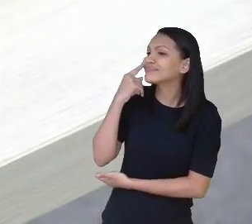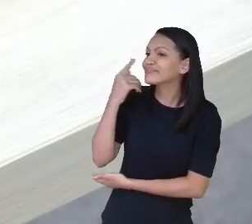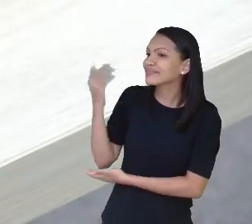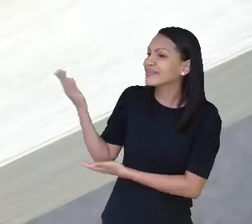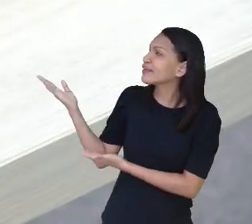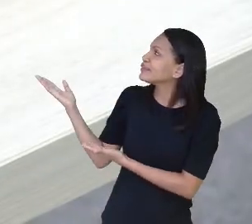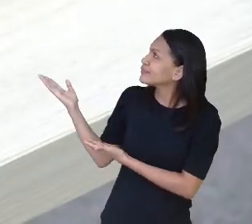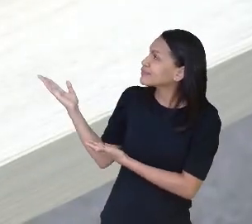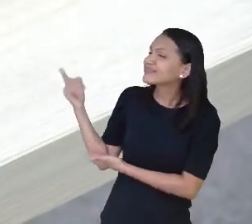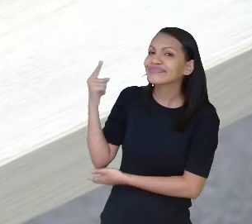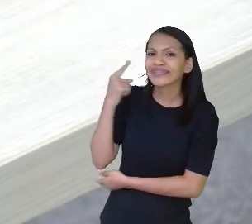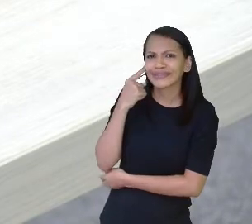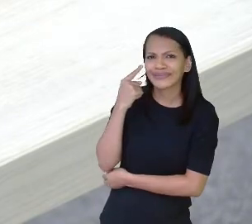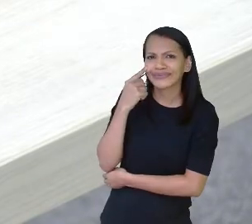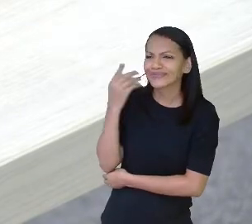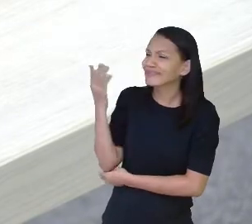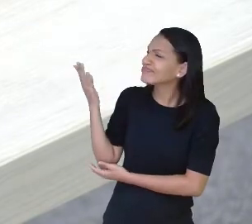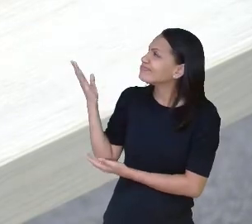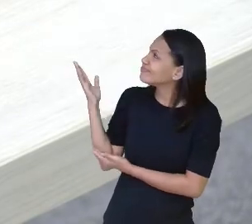Olha.